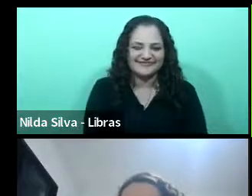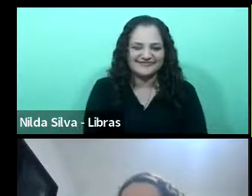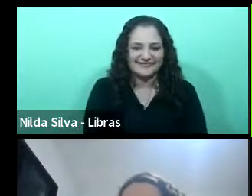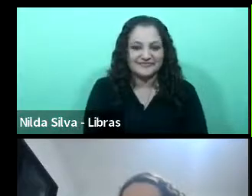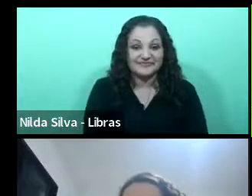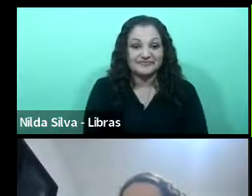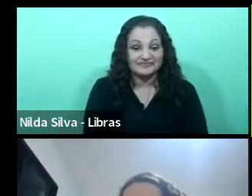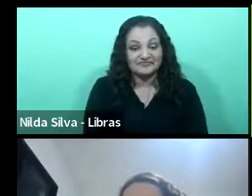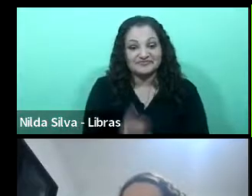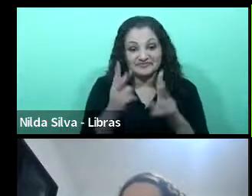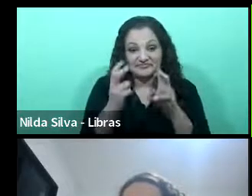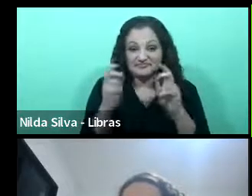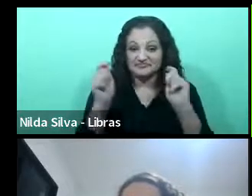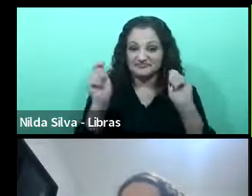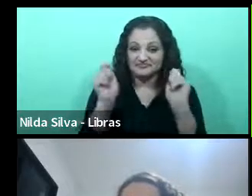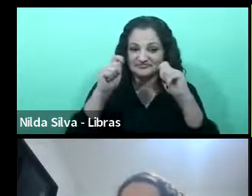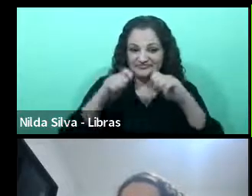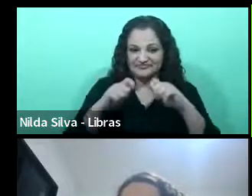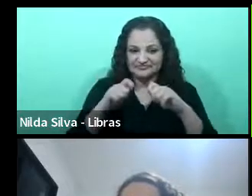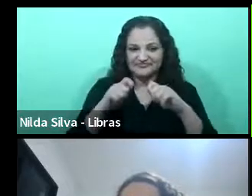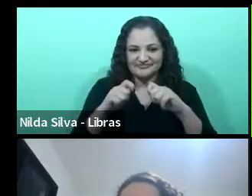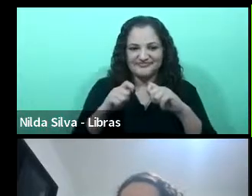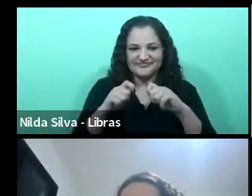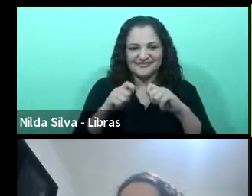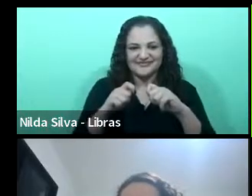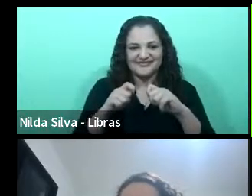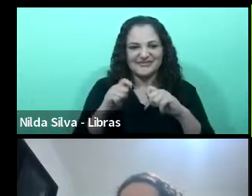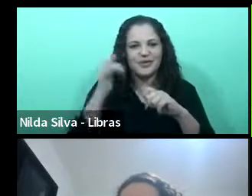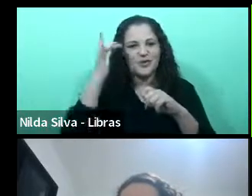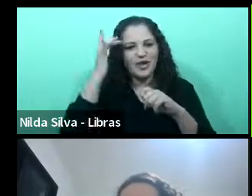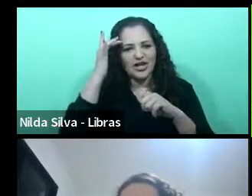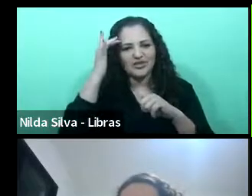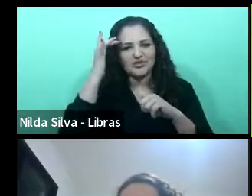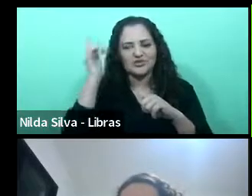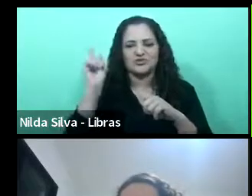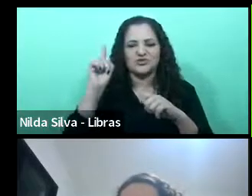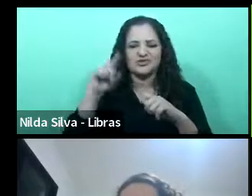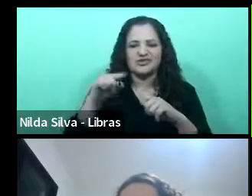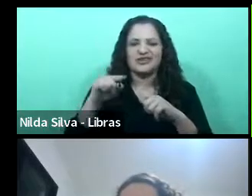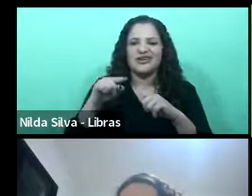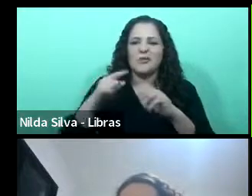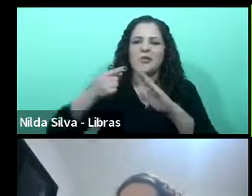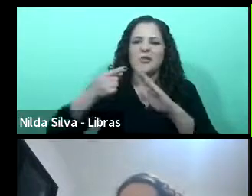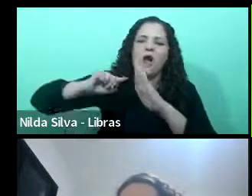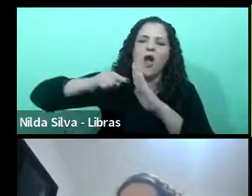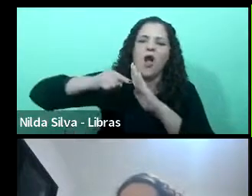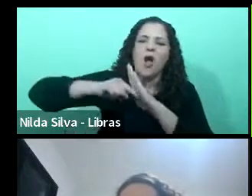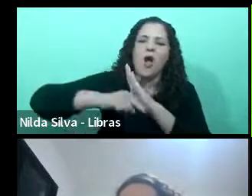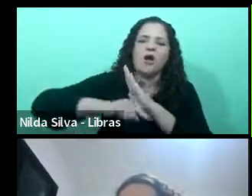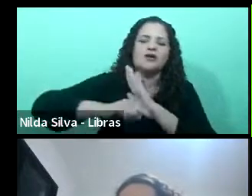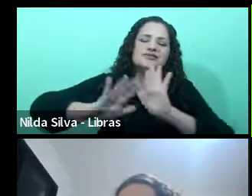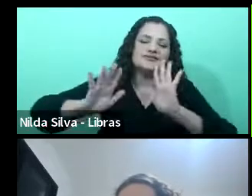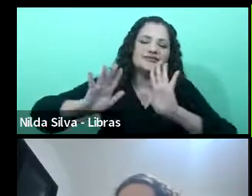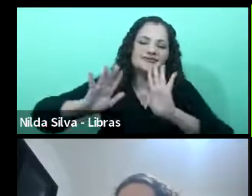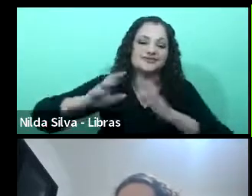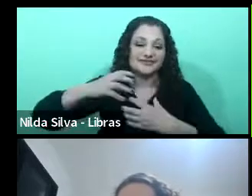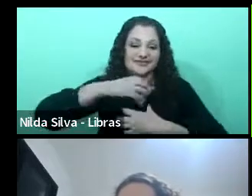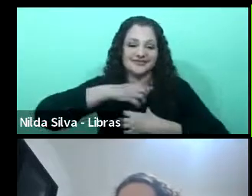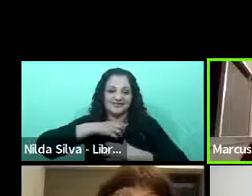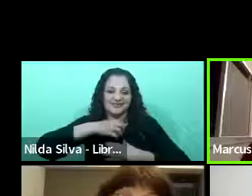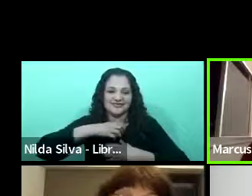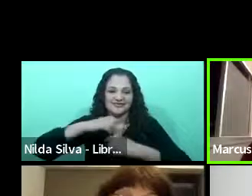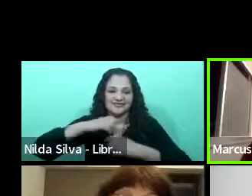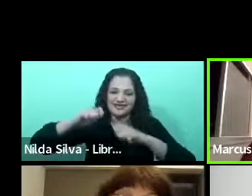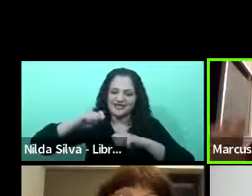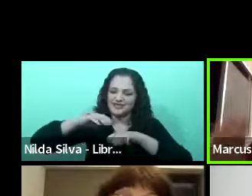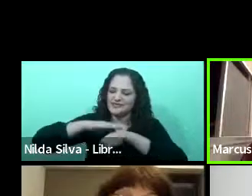Eu vejo muita possibilidade nisso, assim. Eu não acho que é tão complexo. Eu sinto que eu poderia conversar com uma